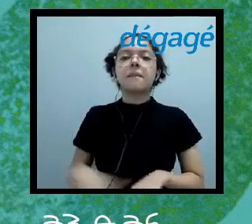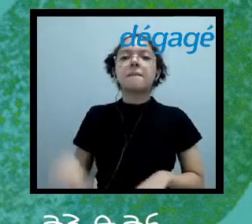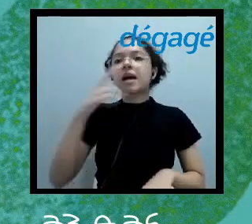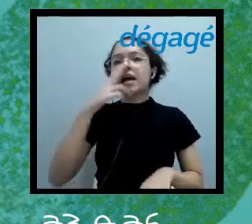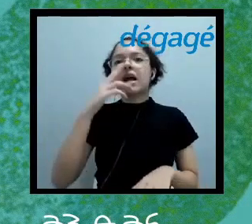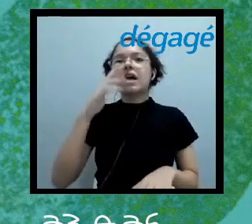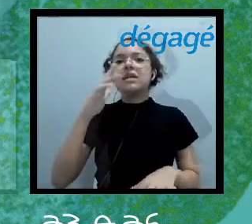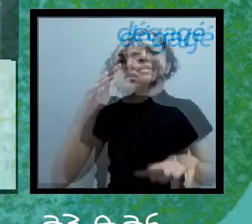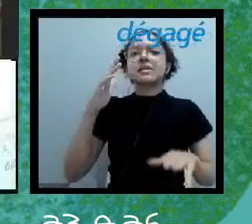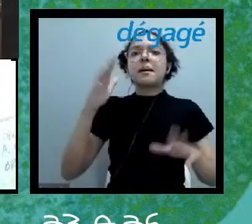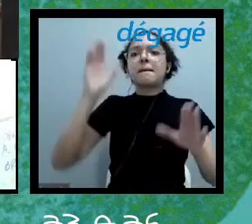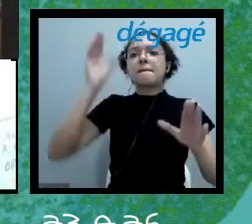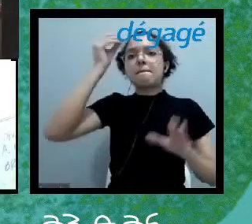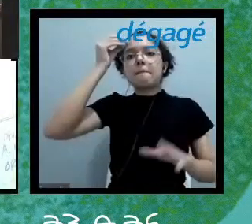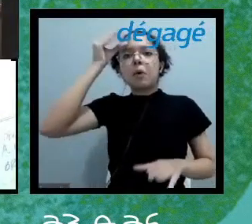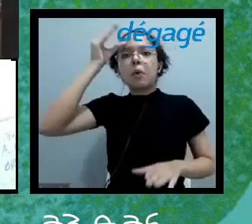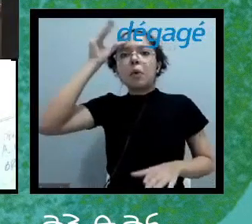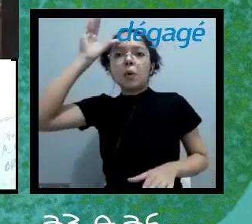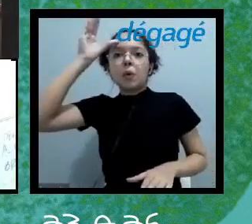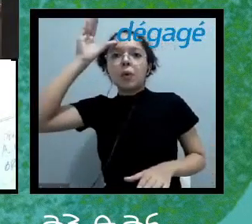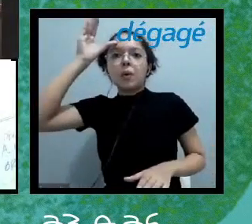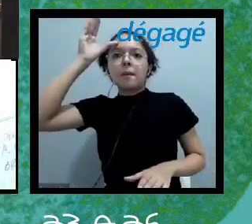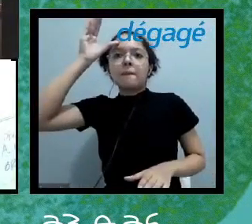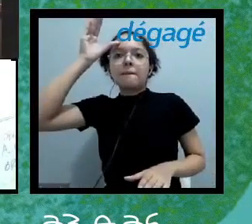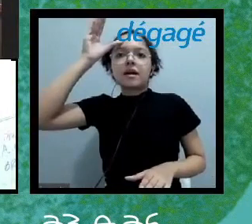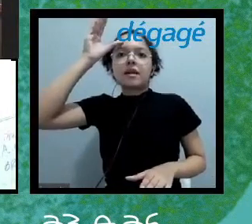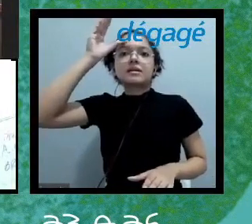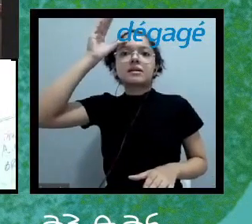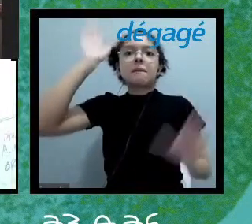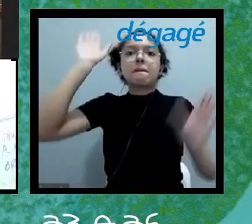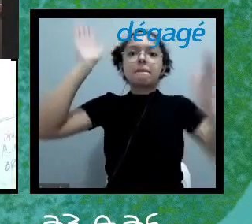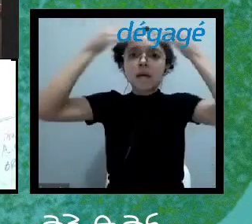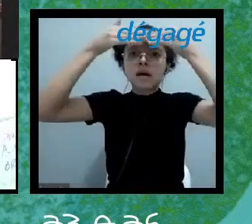né, é muito isso que a Rosa está falando. E entrar